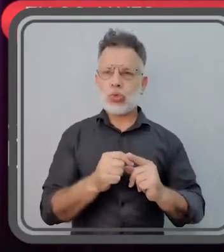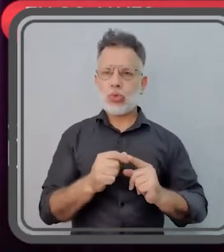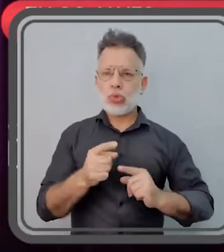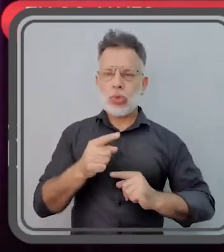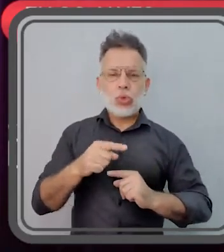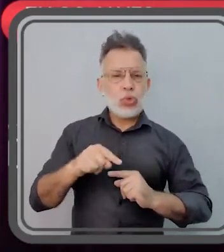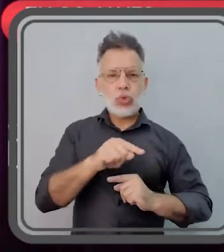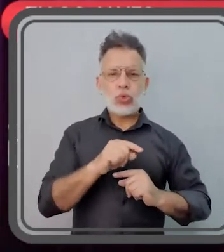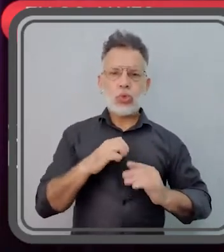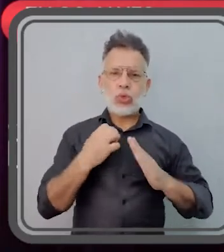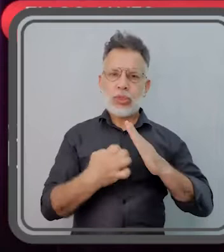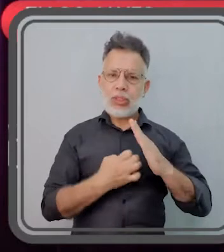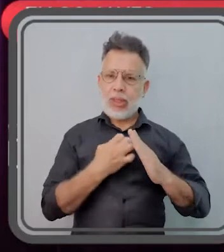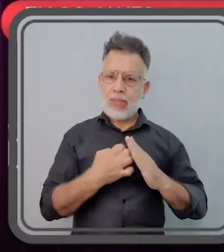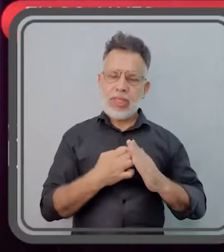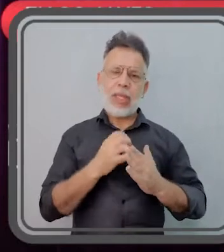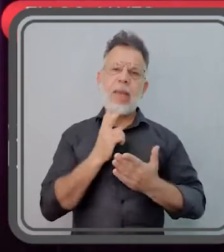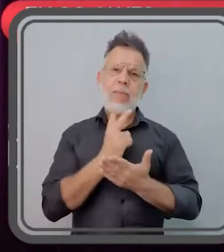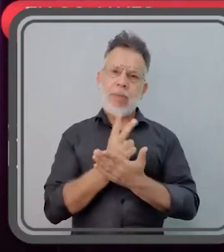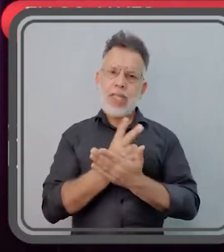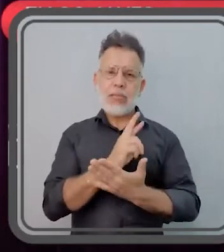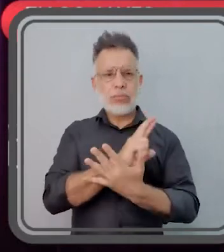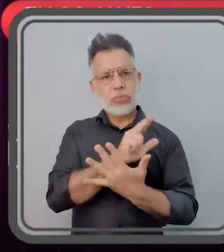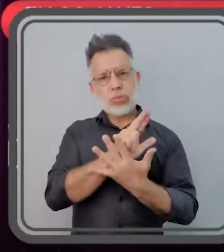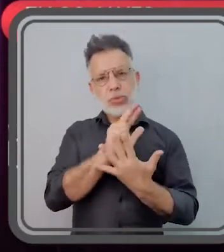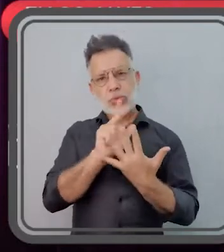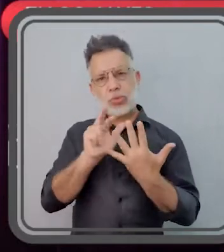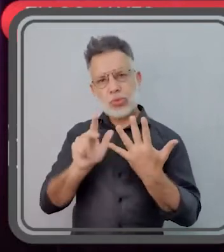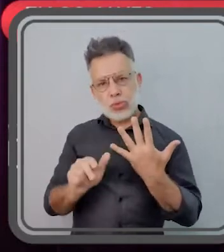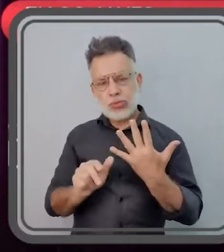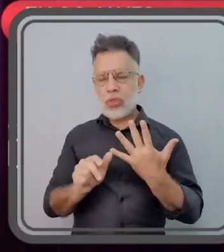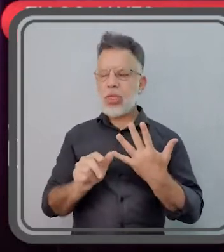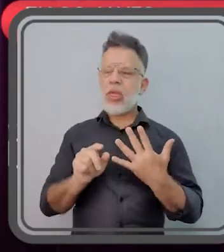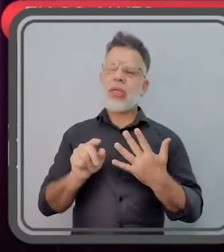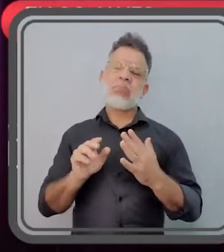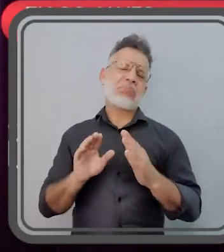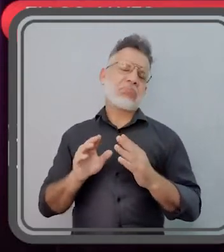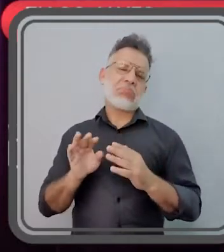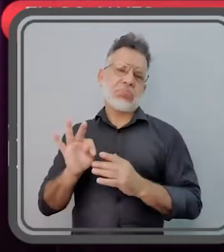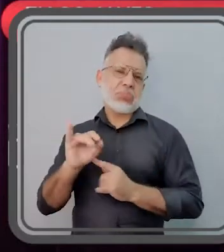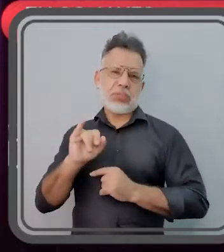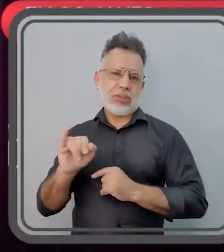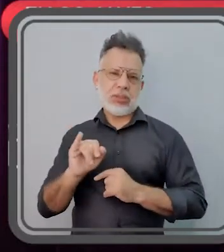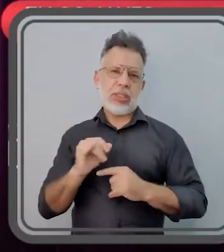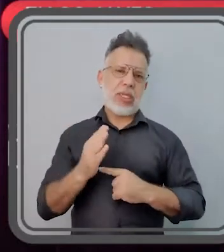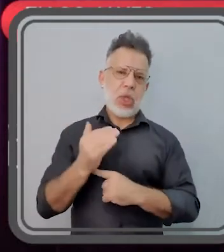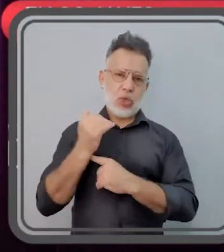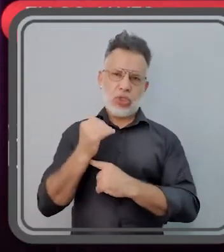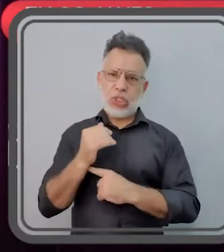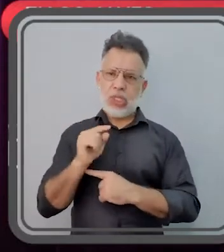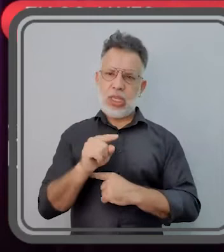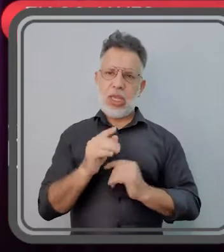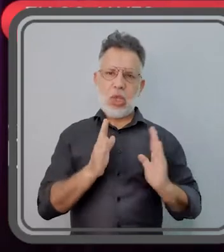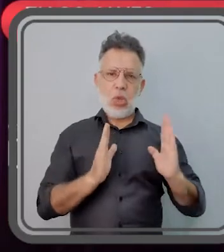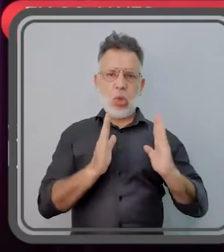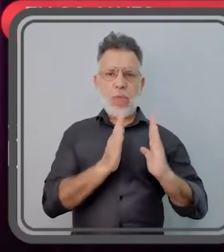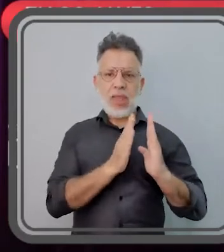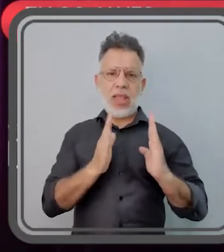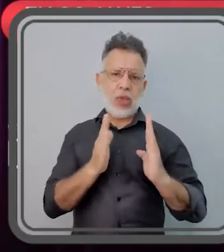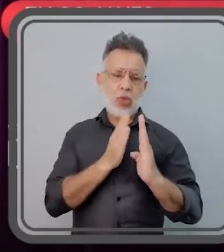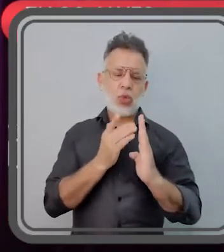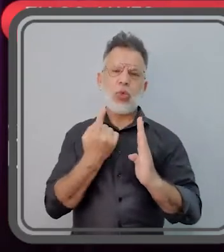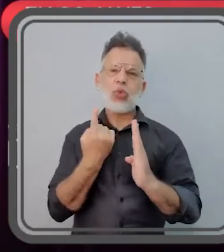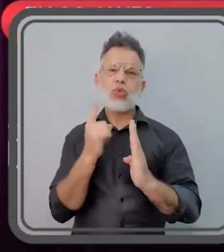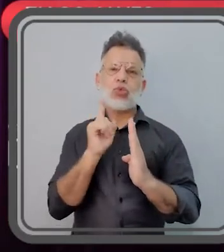todos os segmentos, e pouco diferente do segmento de TI, de tecnologia, no período de últimos